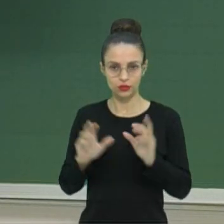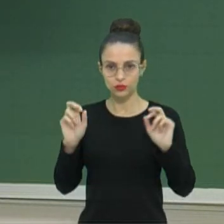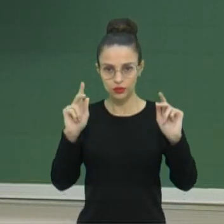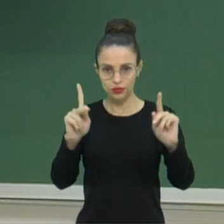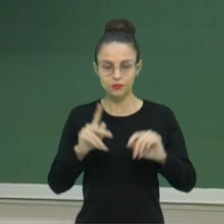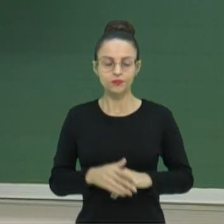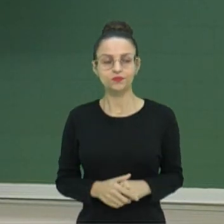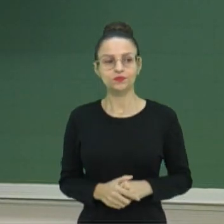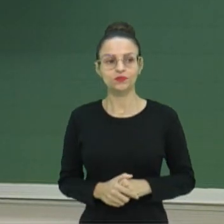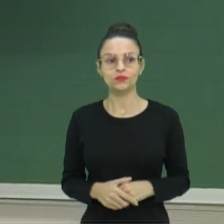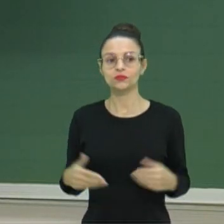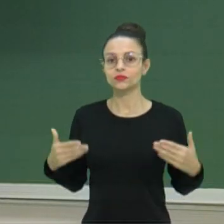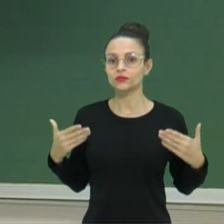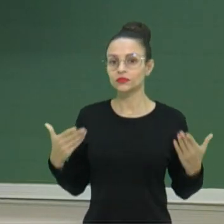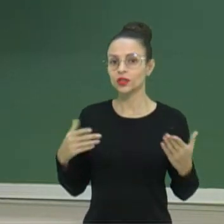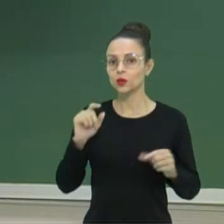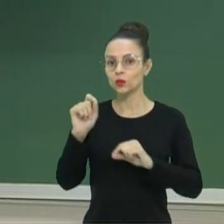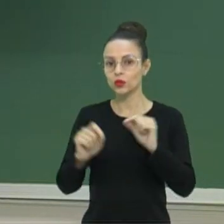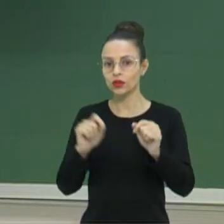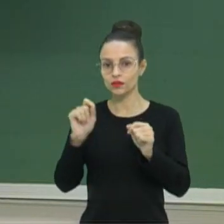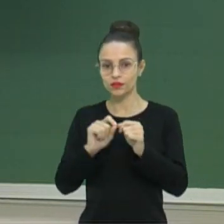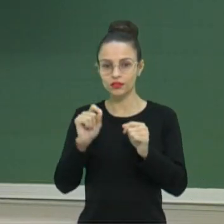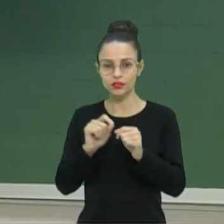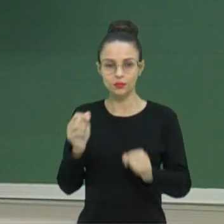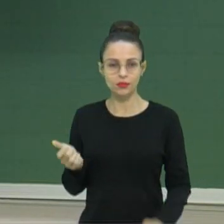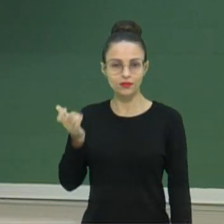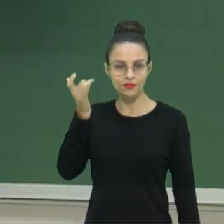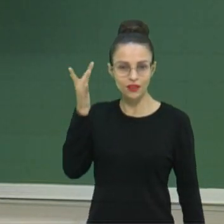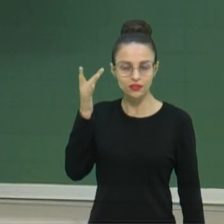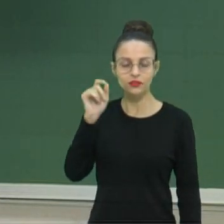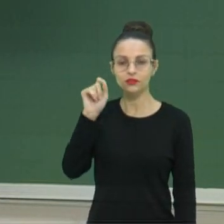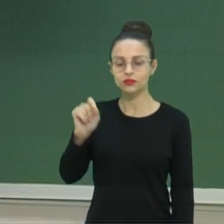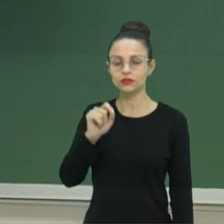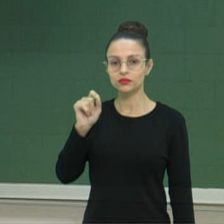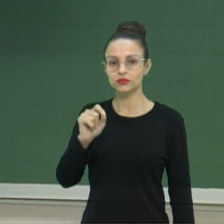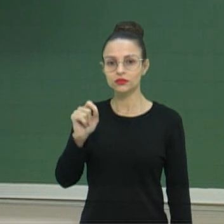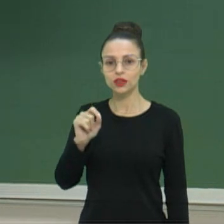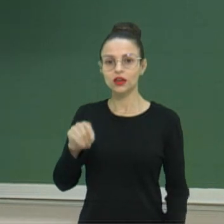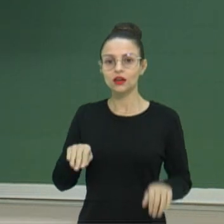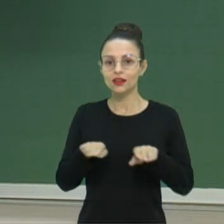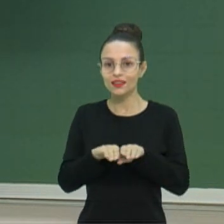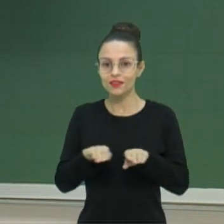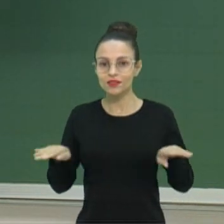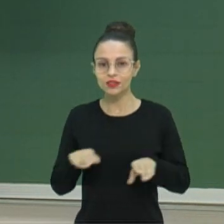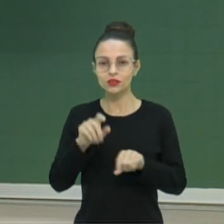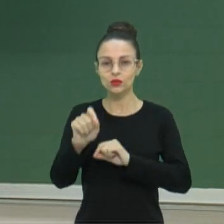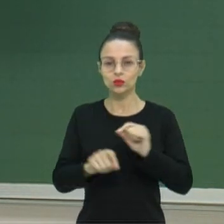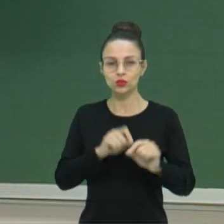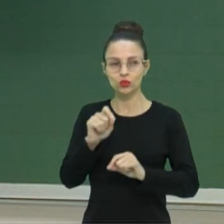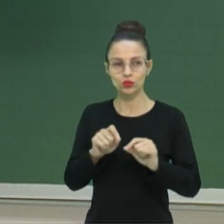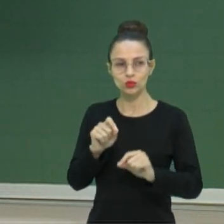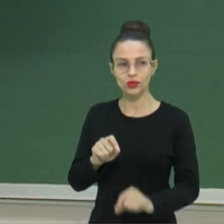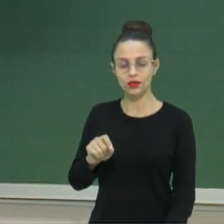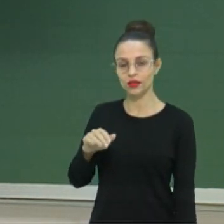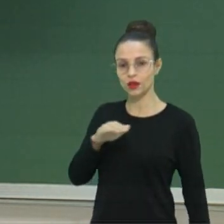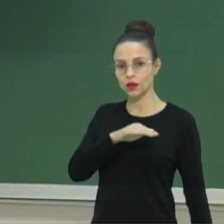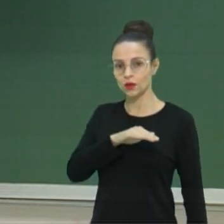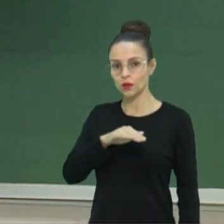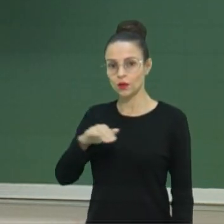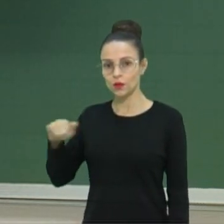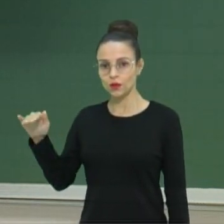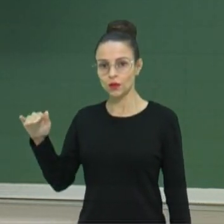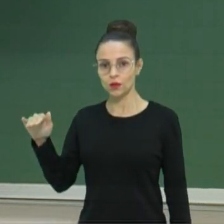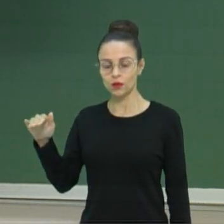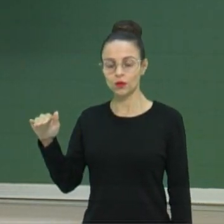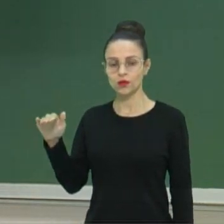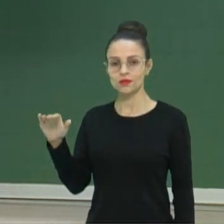ok? Então é o seguinte, o que eu vou fazer para facilitar um pouco a minha vida? Eu vou colocar meu referencial exatamente aqui, sobre o